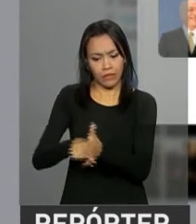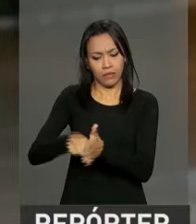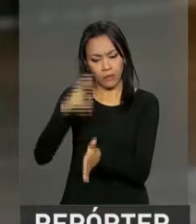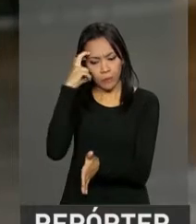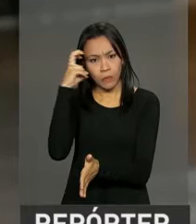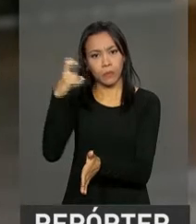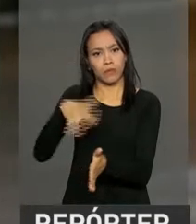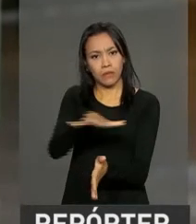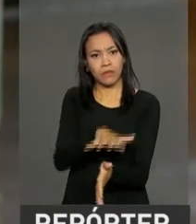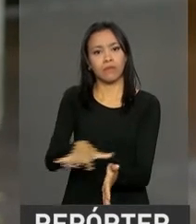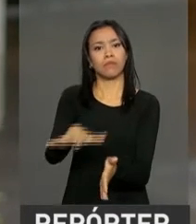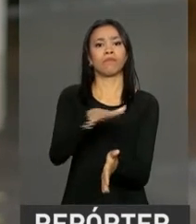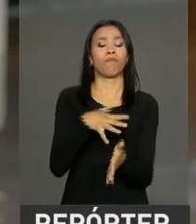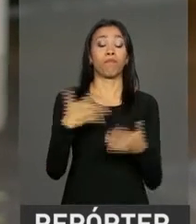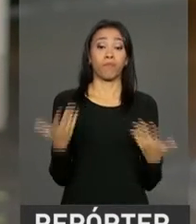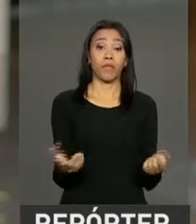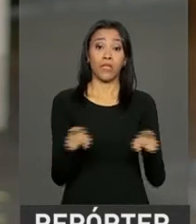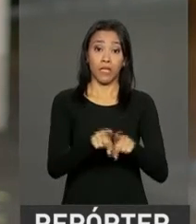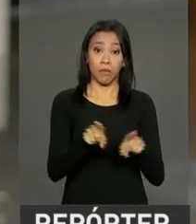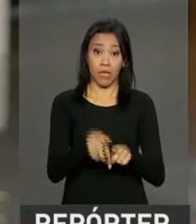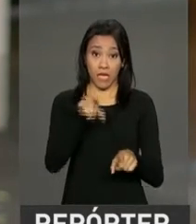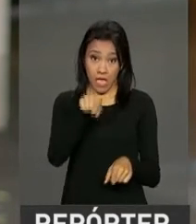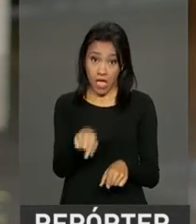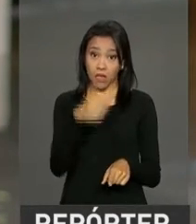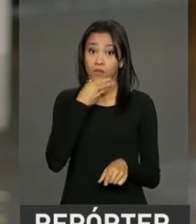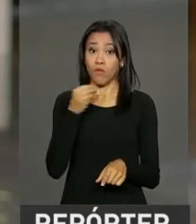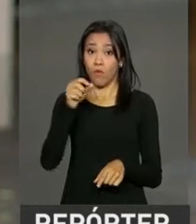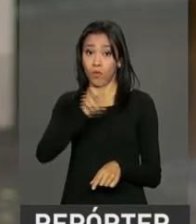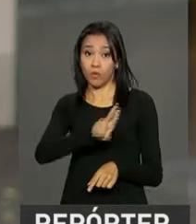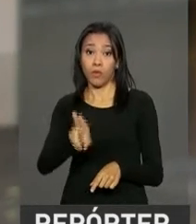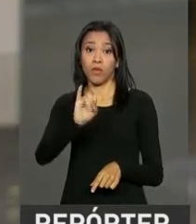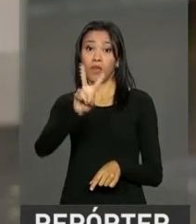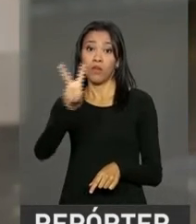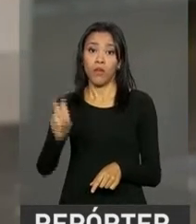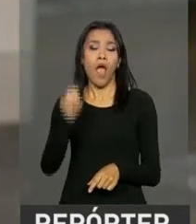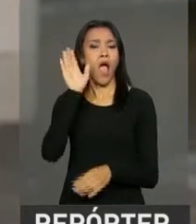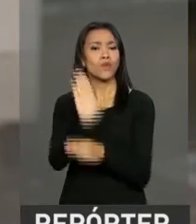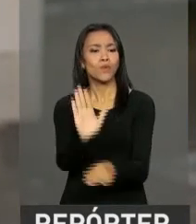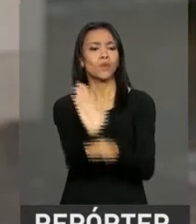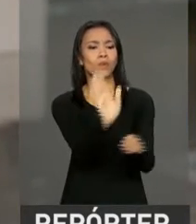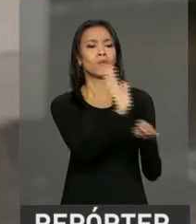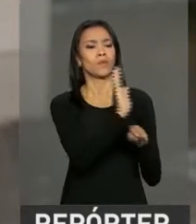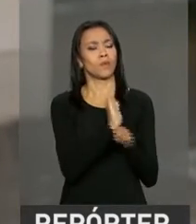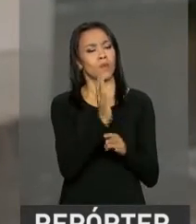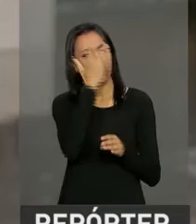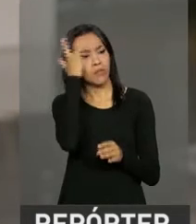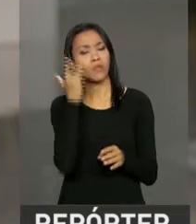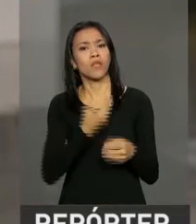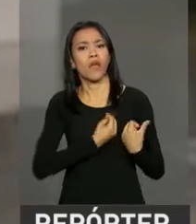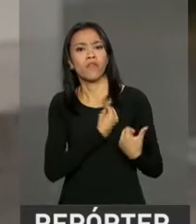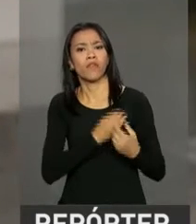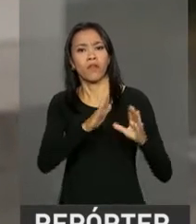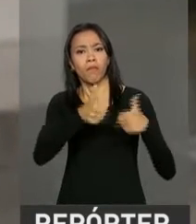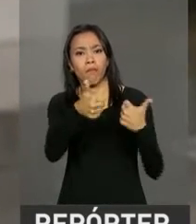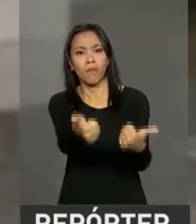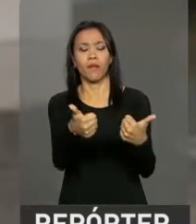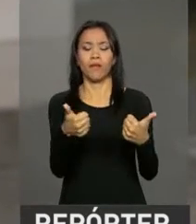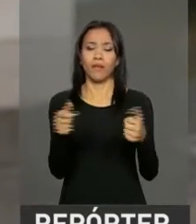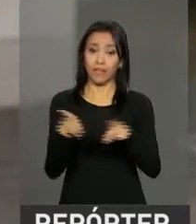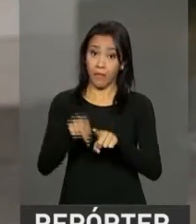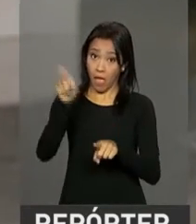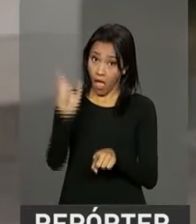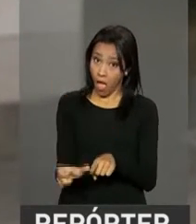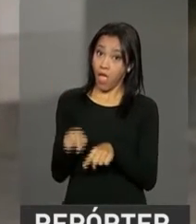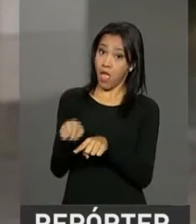país segundo o presidente em exercício eo pitangui dedicou a vida a ajudar as pessoas a viverem melhor e também autor de um